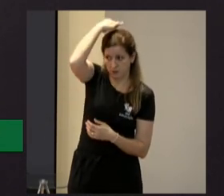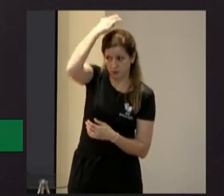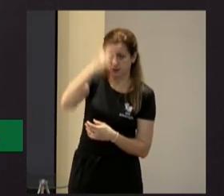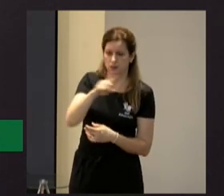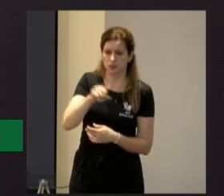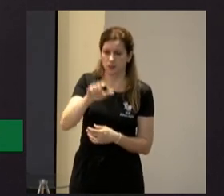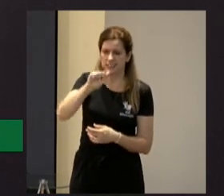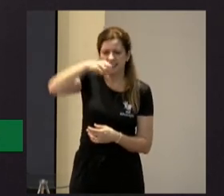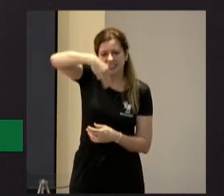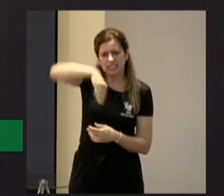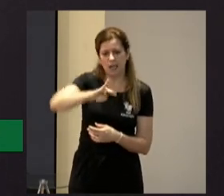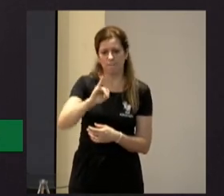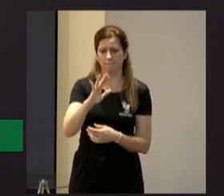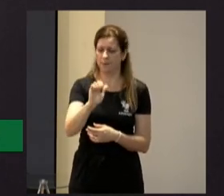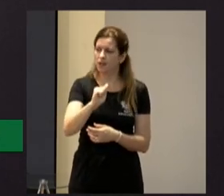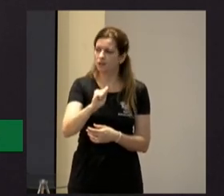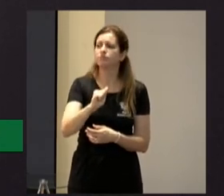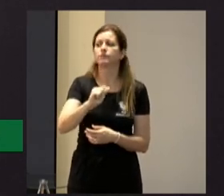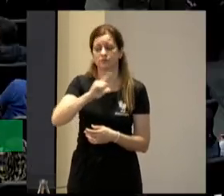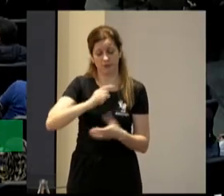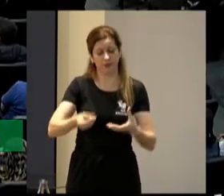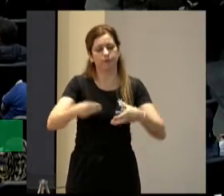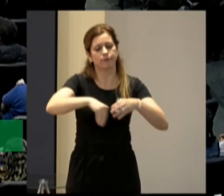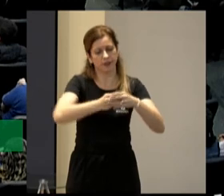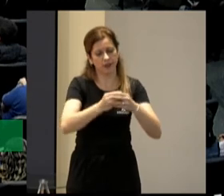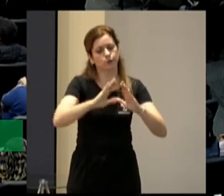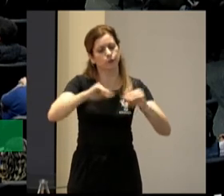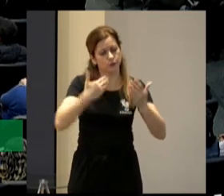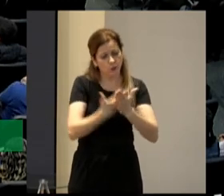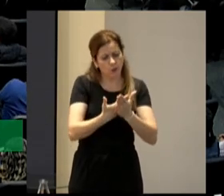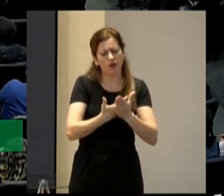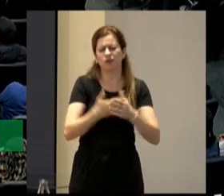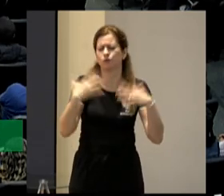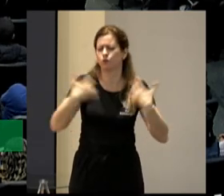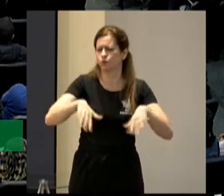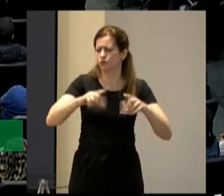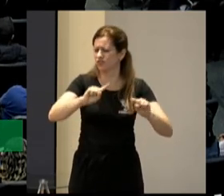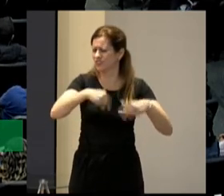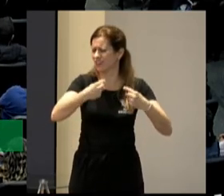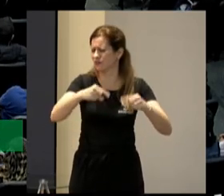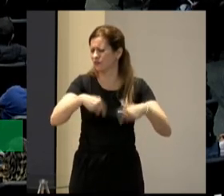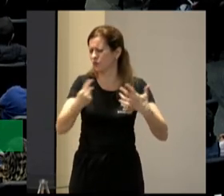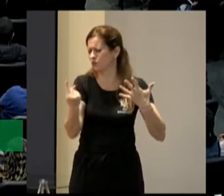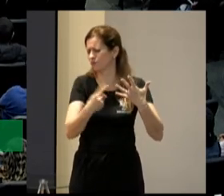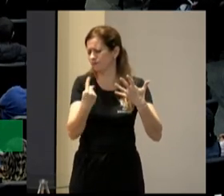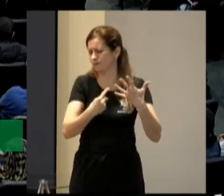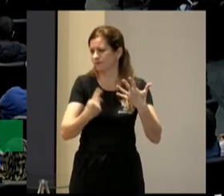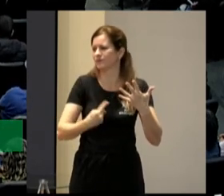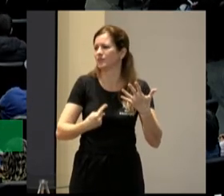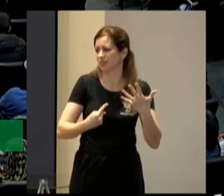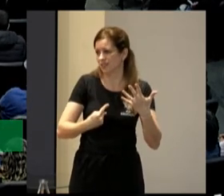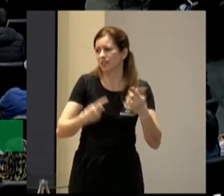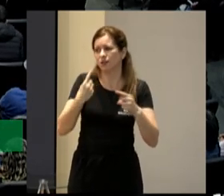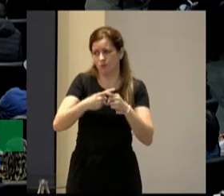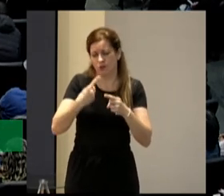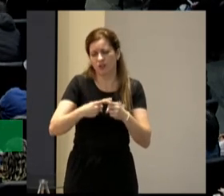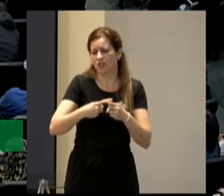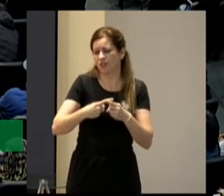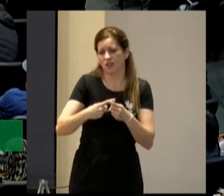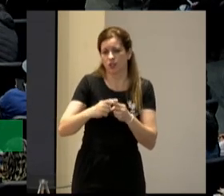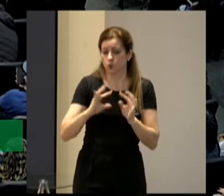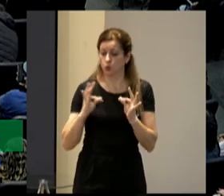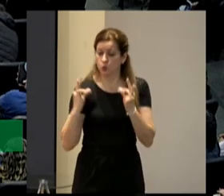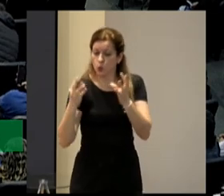tem grandes desafios dentro da escola ainda, que é a gente não tem adesão de 100% do nosso corpo